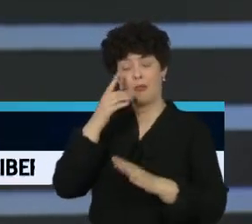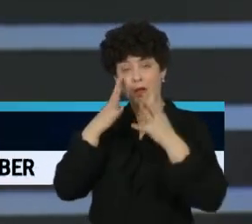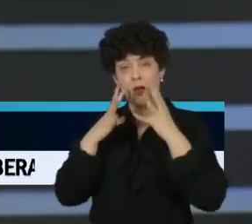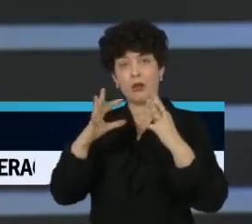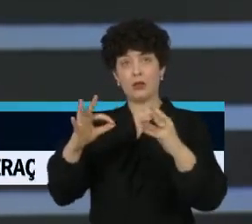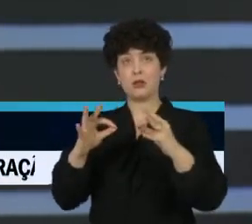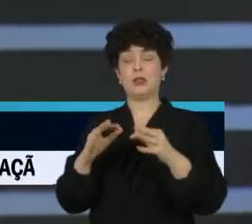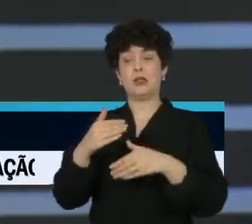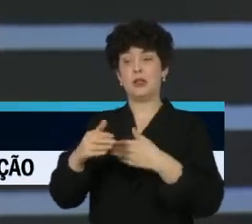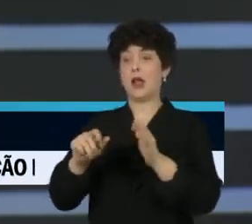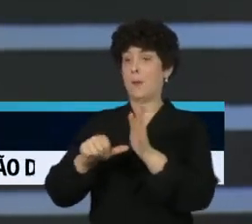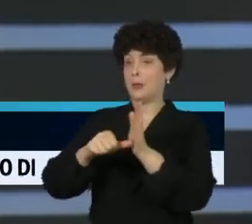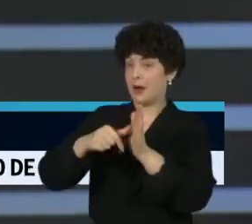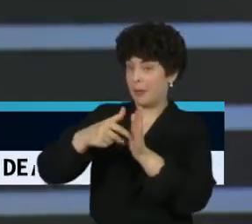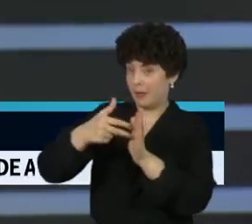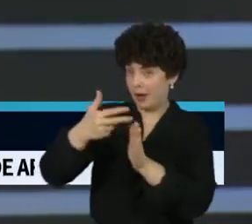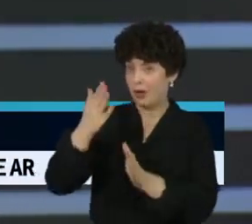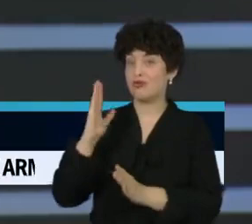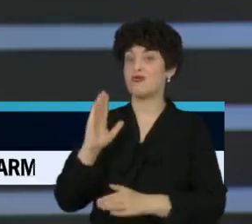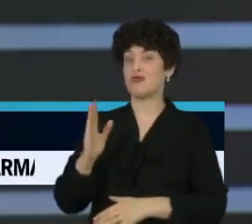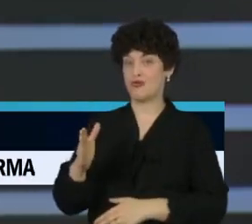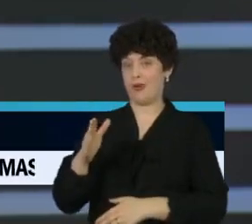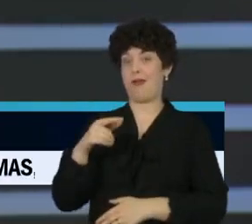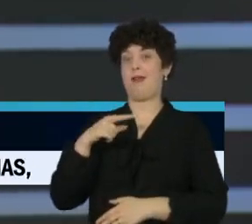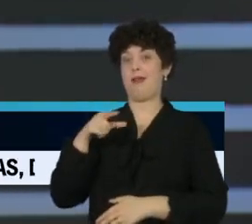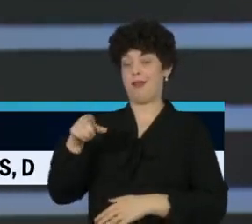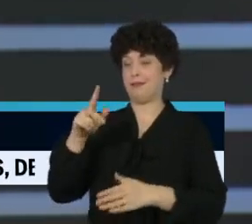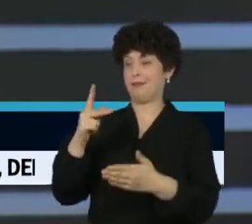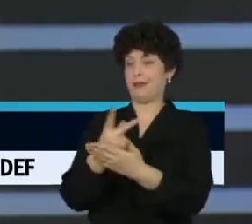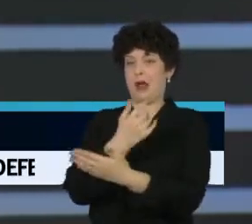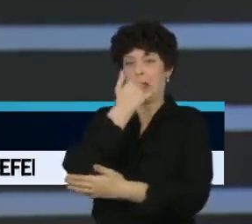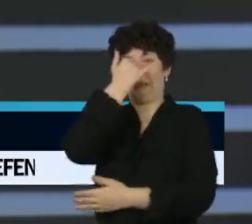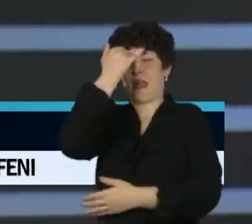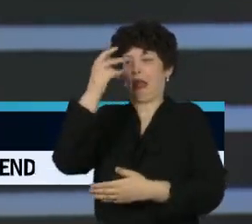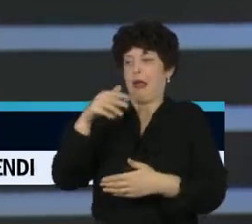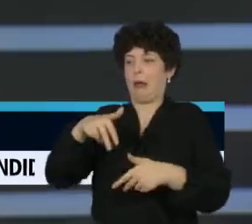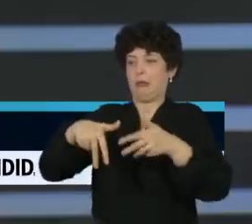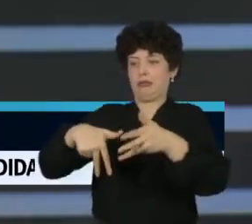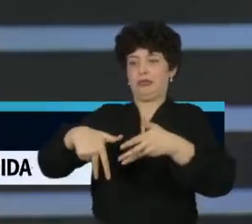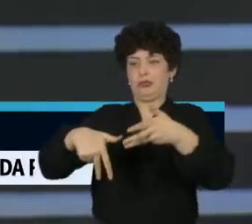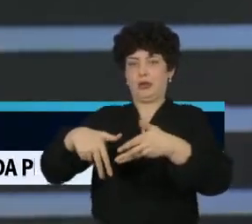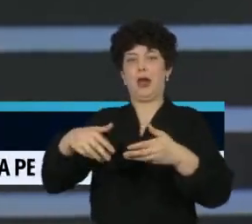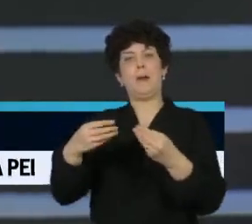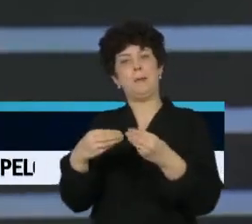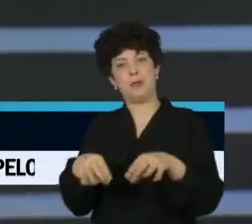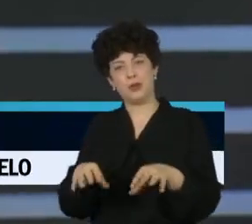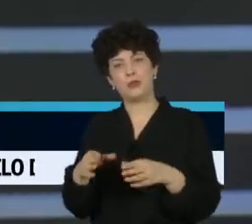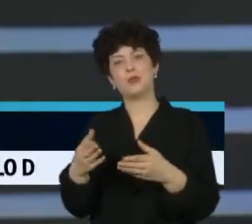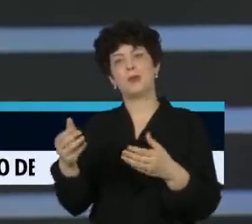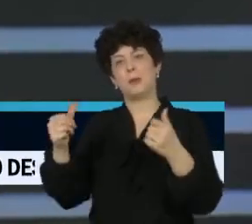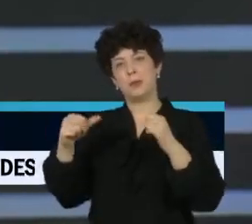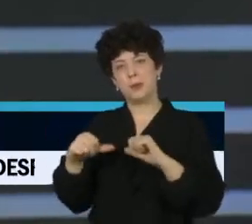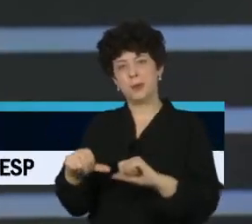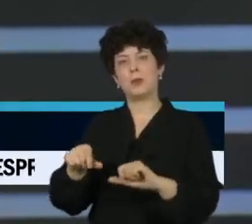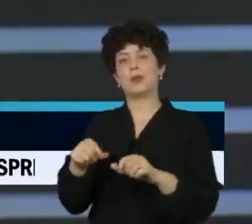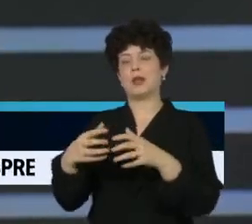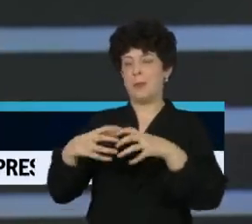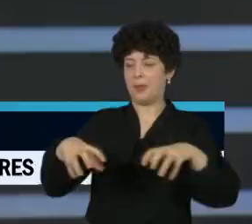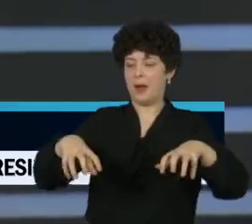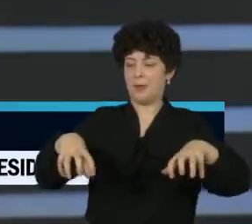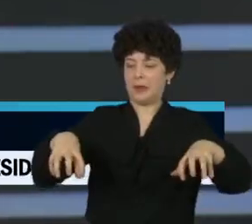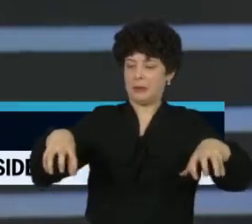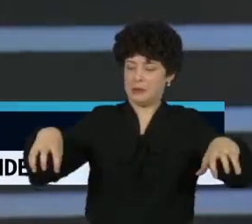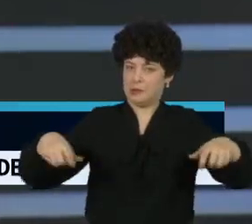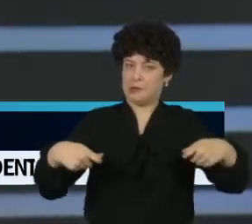Cada vez, já não é a primeira vez, esses tiros no pé estão acontecendo, isso acaba prejudicando e mais uma vez essa polarização